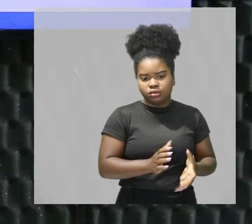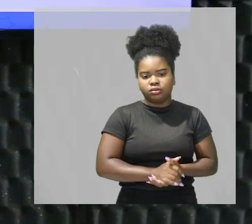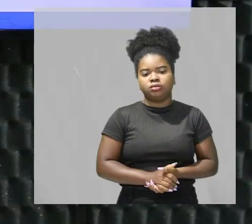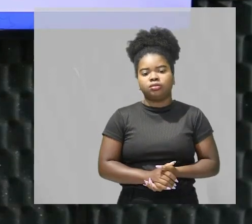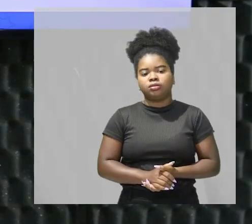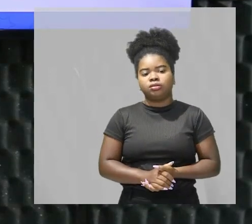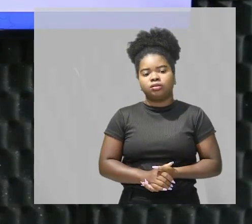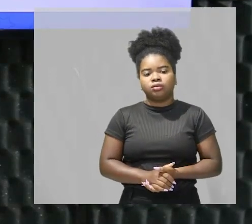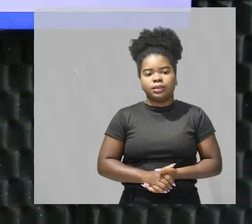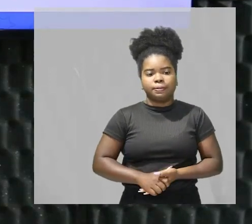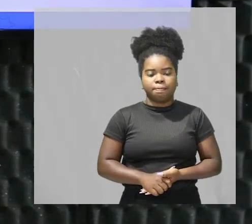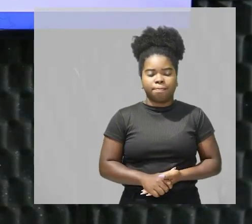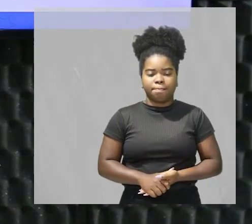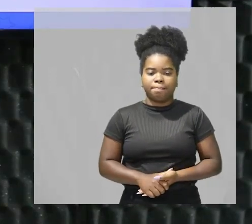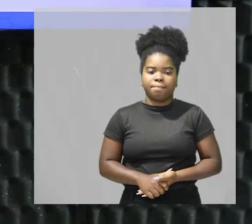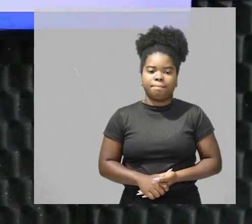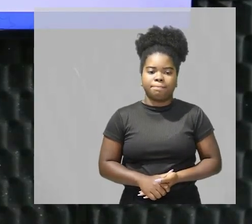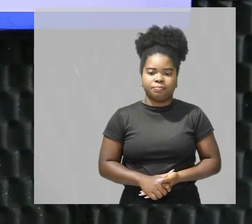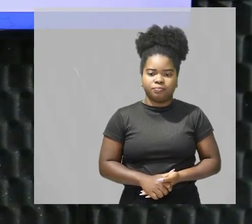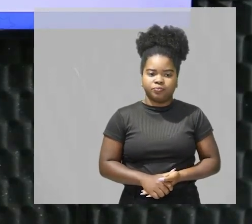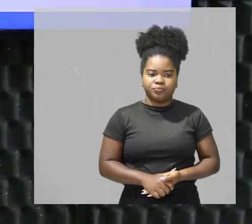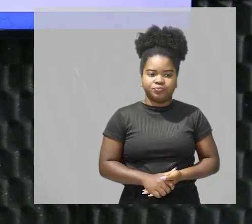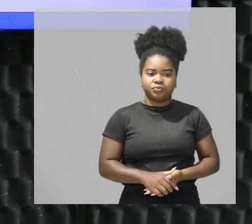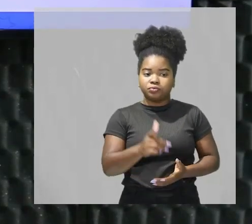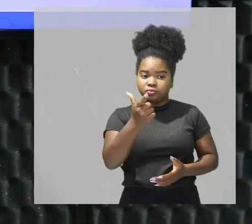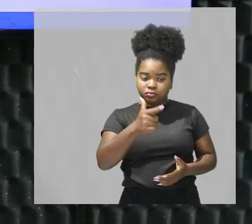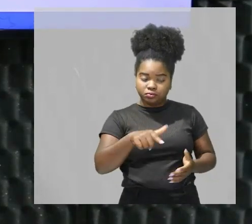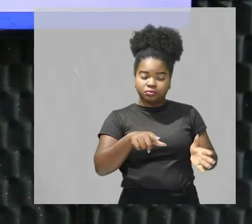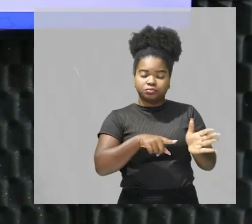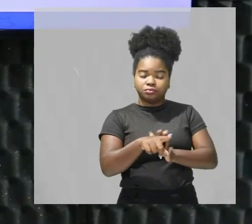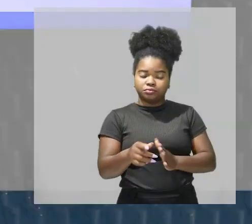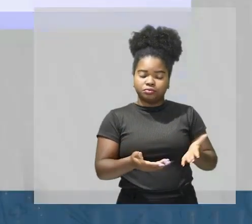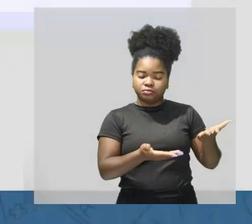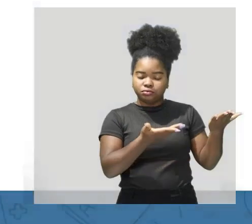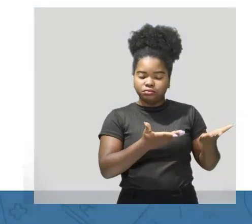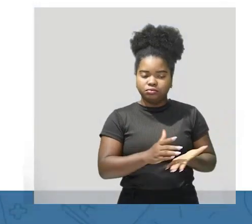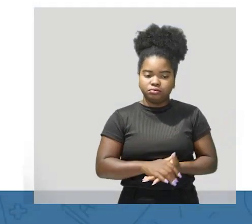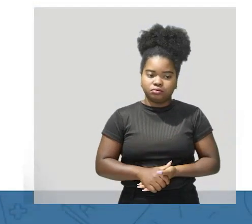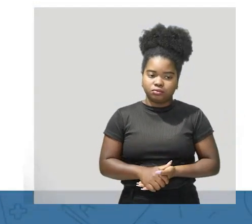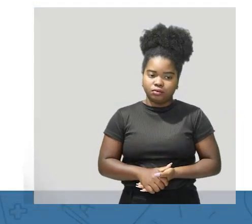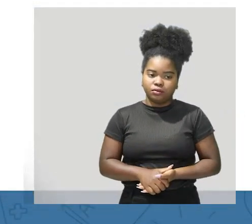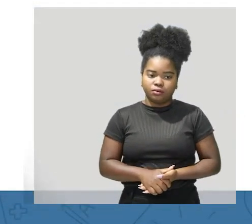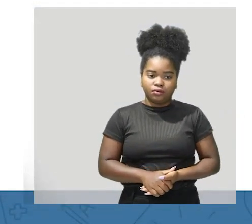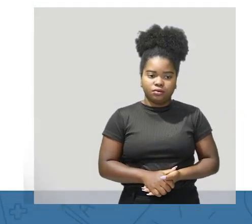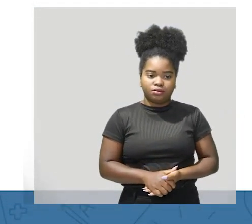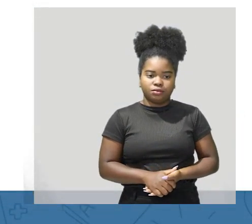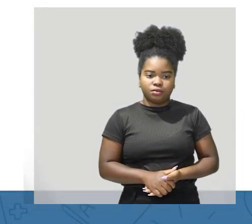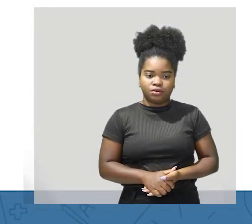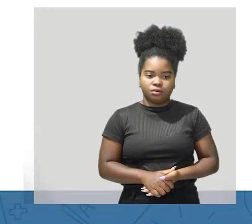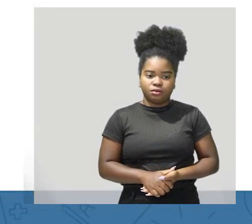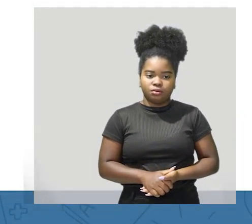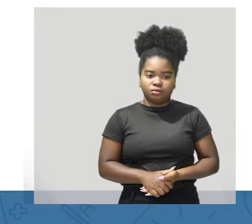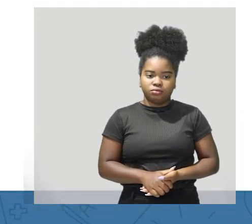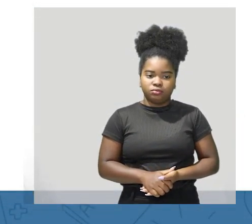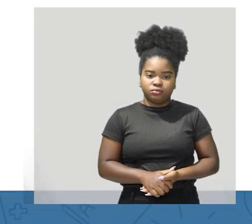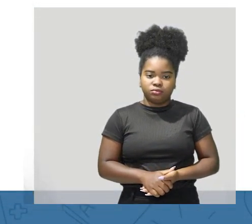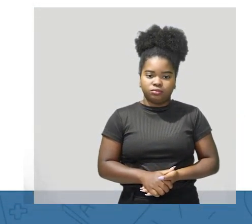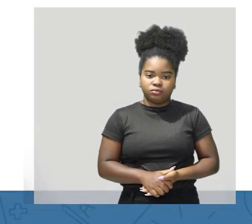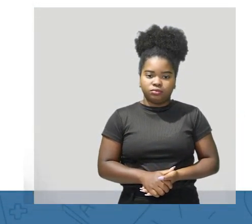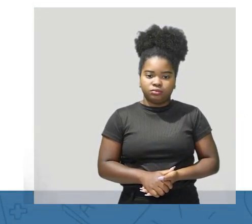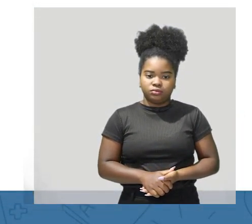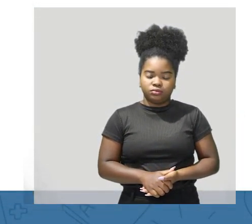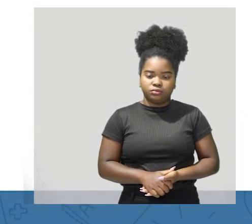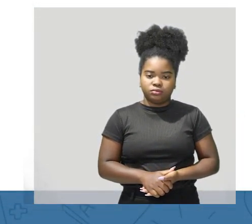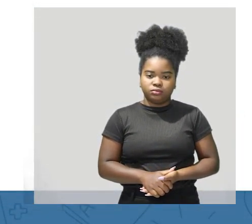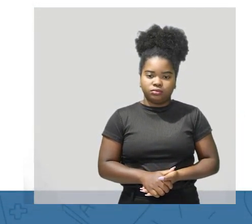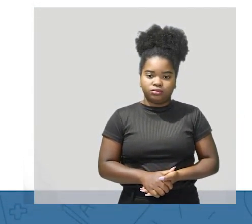amônio. Tudo bem, turminha? Então, vamos continuar. Comando da questão, né? A pergunta. A